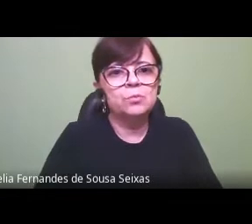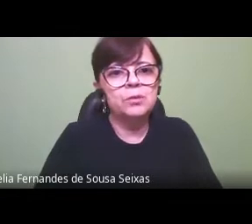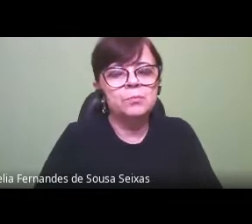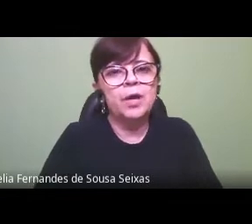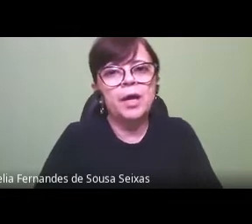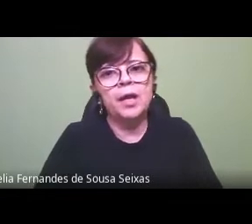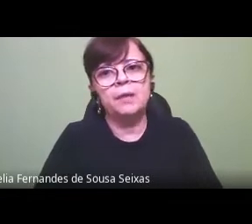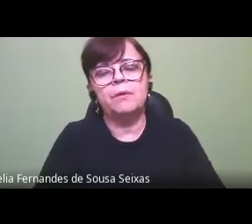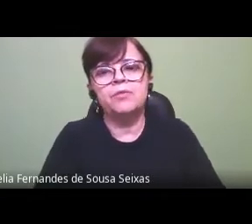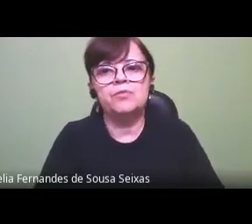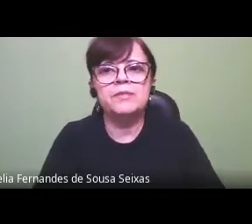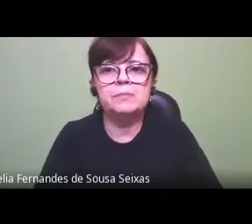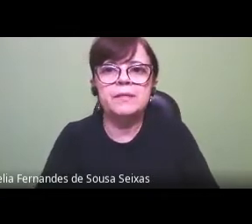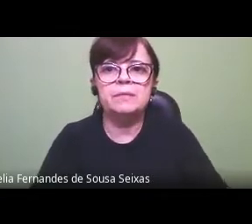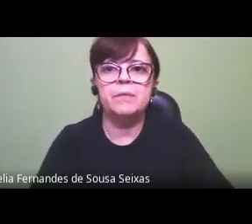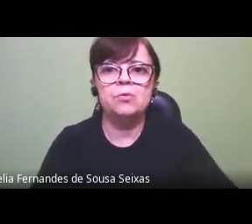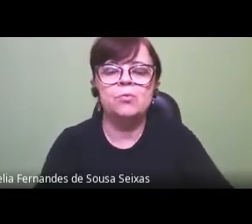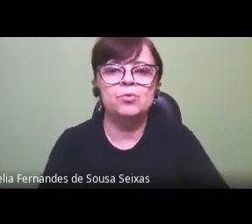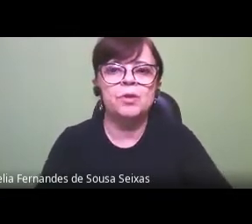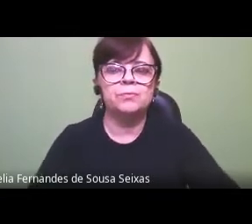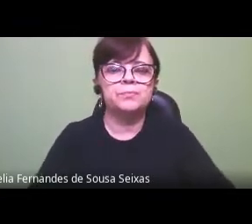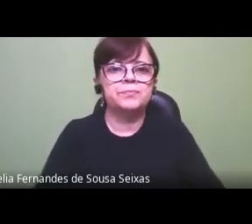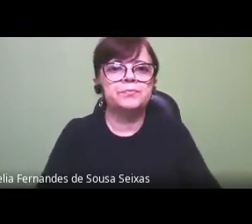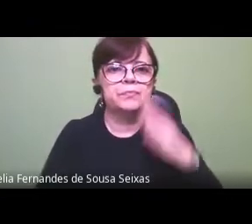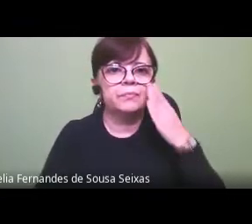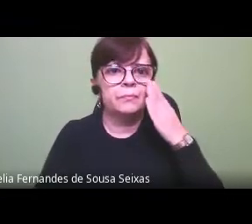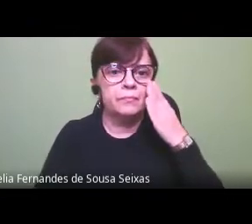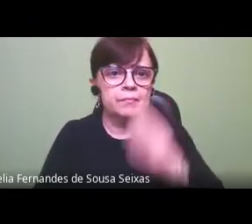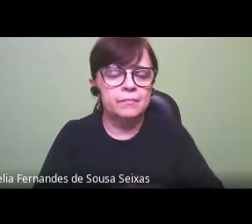Vamos resumir, para ver se vocês perceberam ou não.